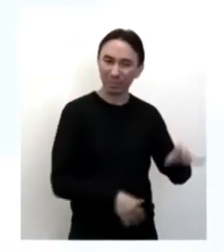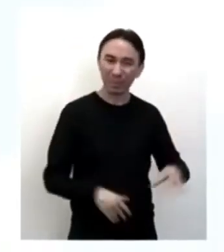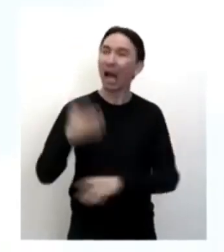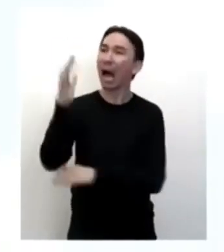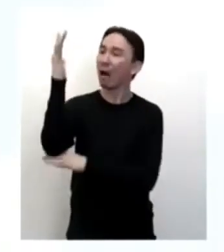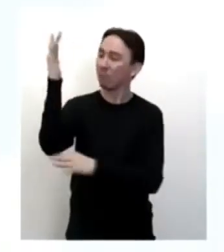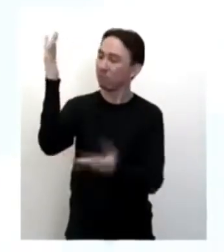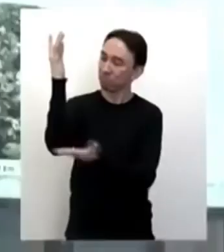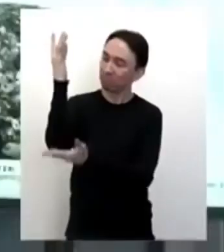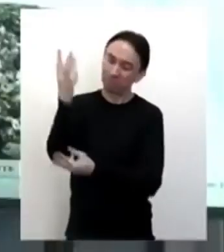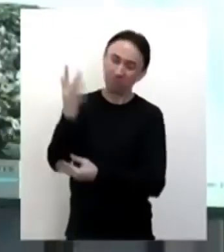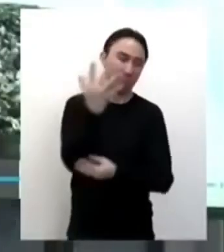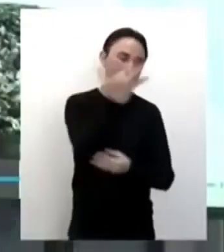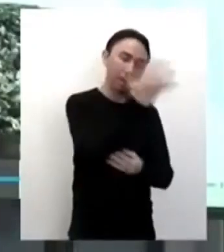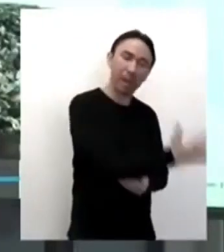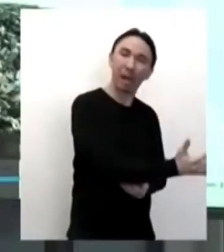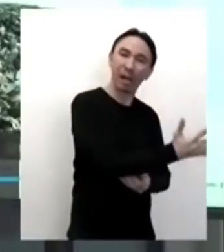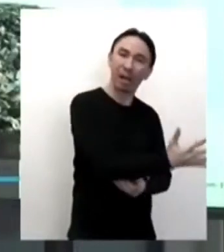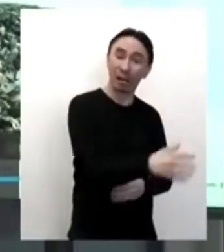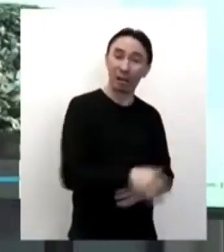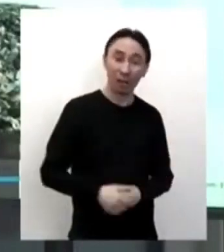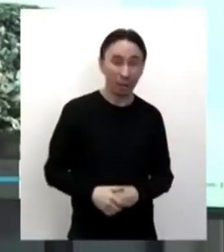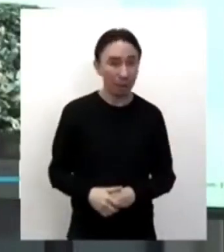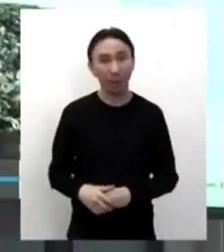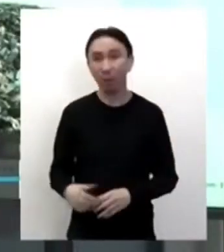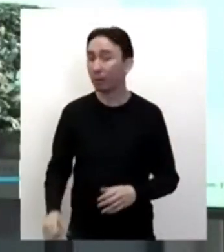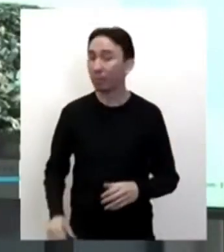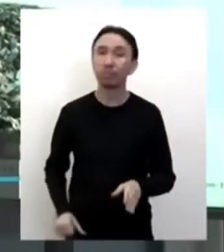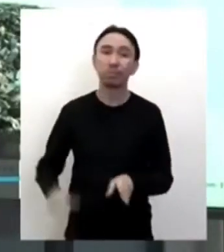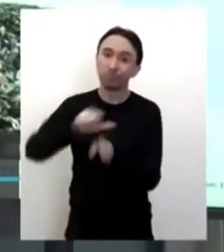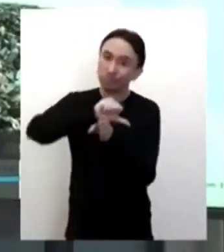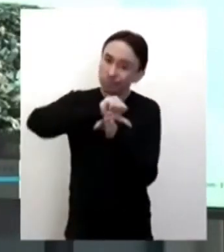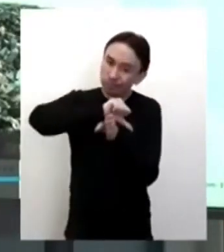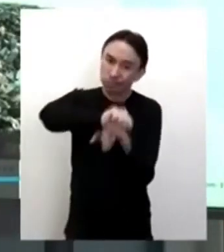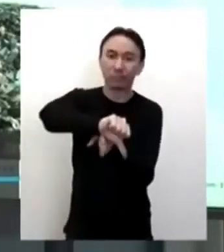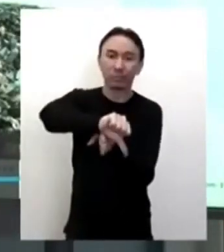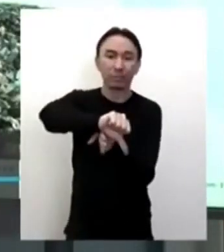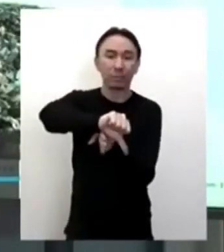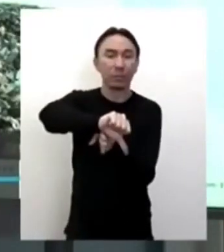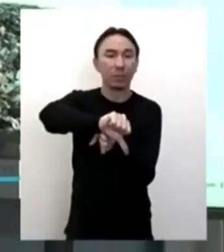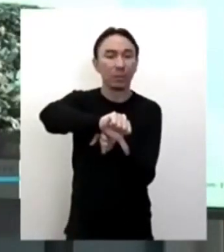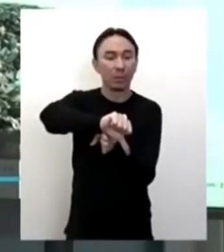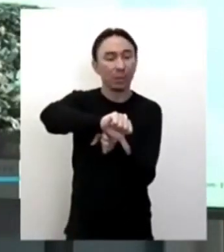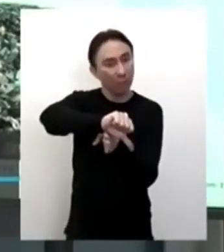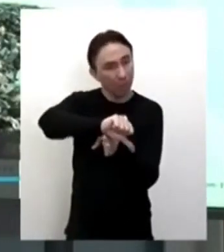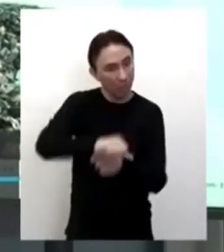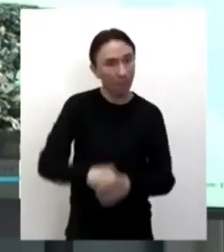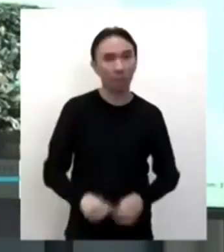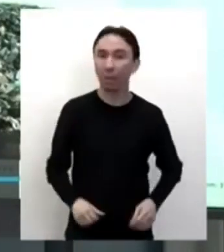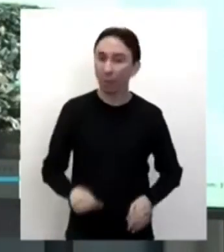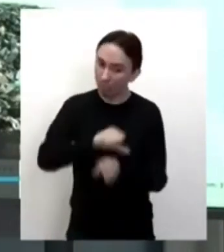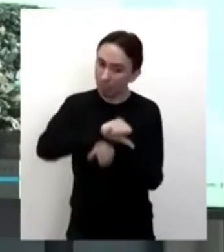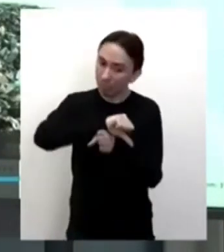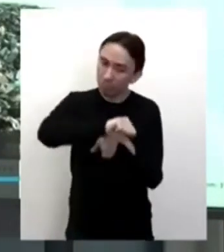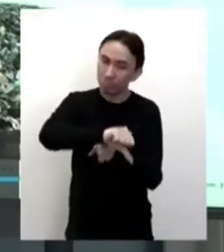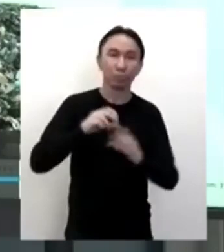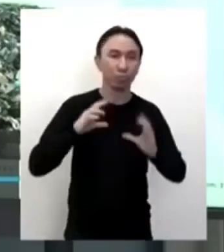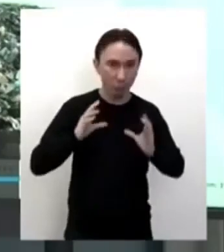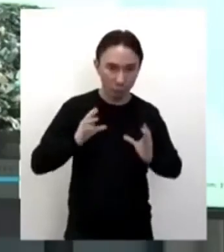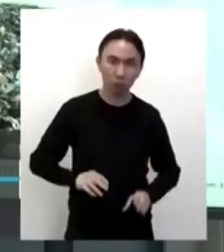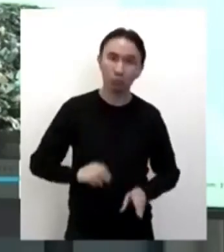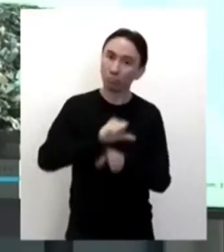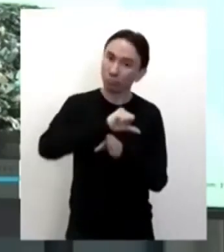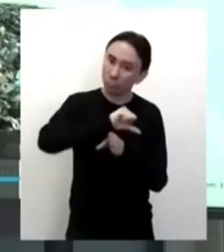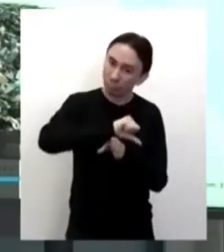crime ambiental, é crime civil, tem legislação. Eu sempre falo, né, nas aulas que o Brasil, né, nessa